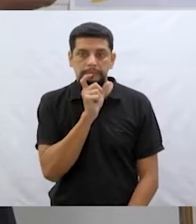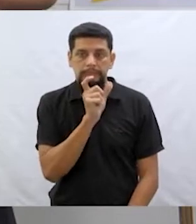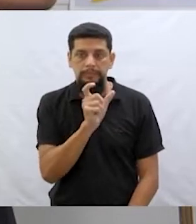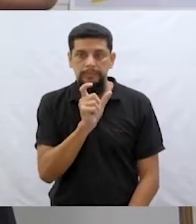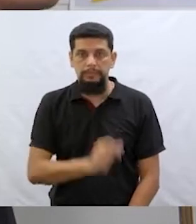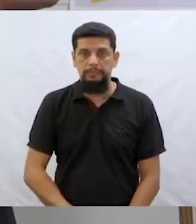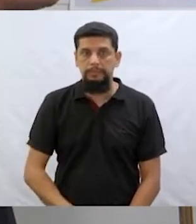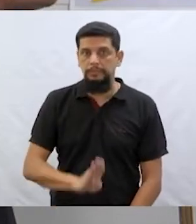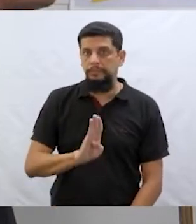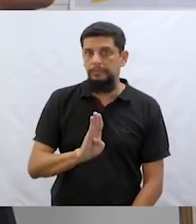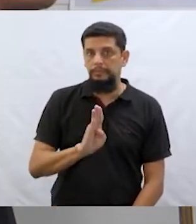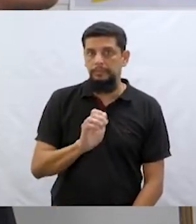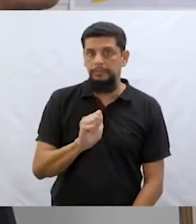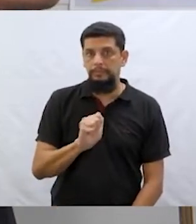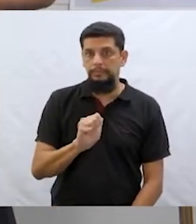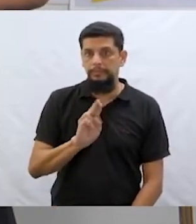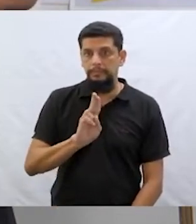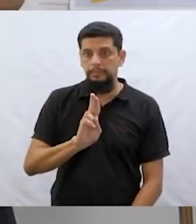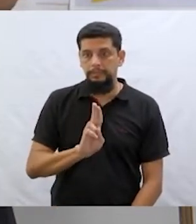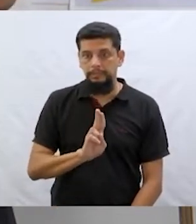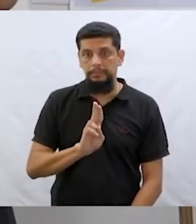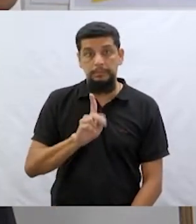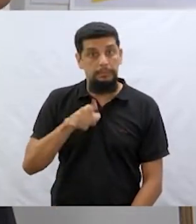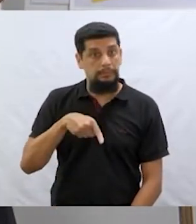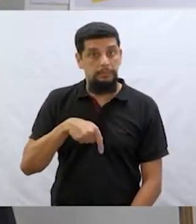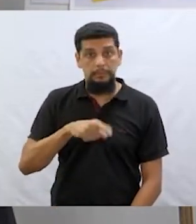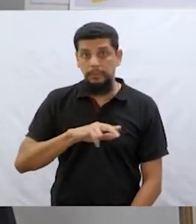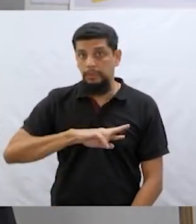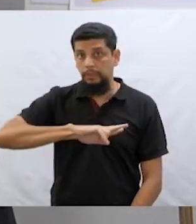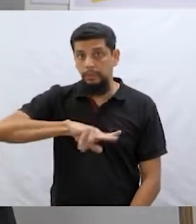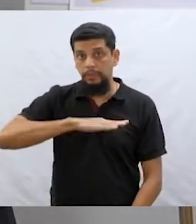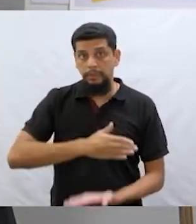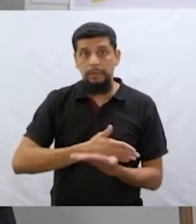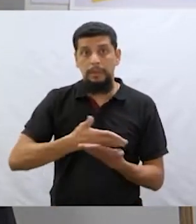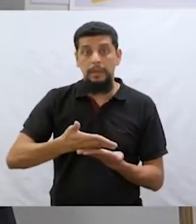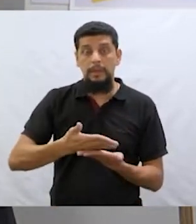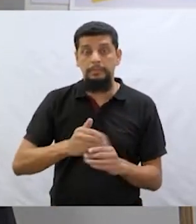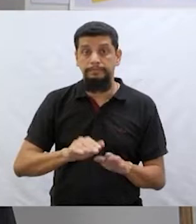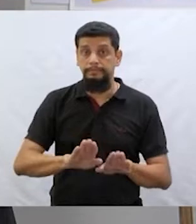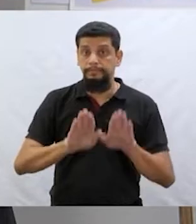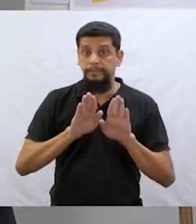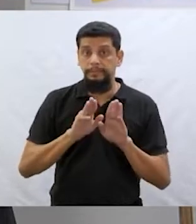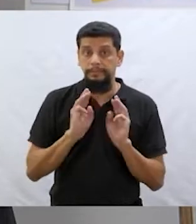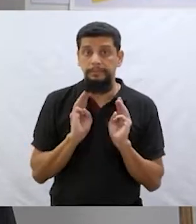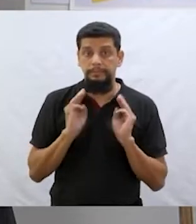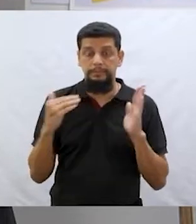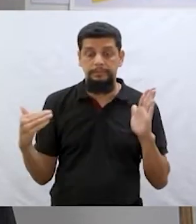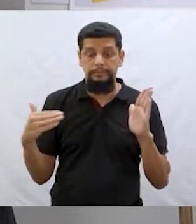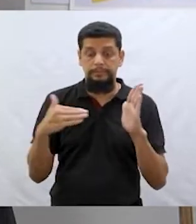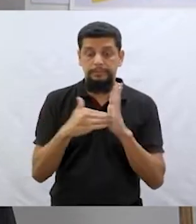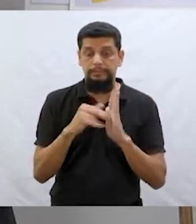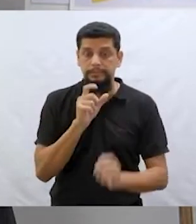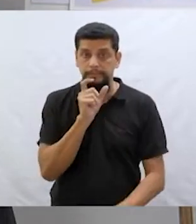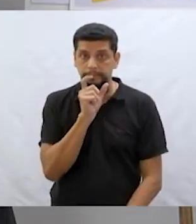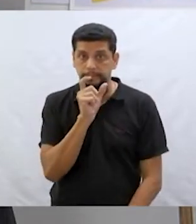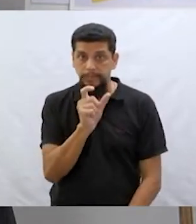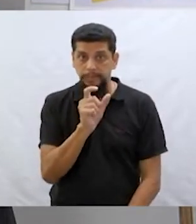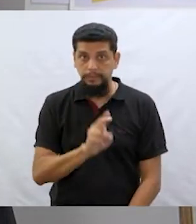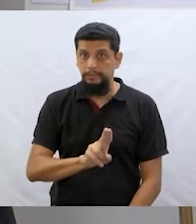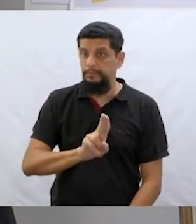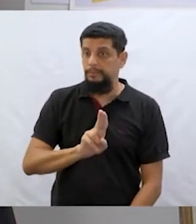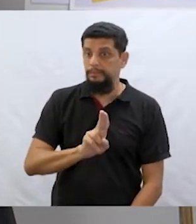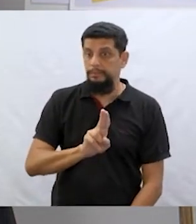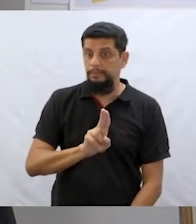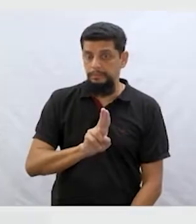na palavra baú. Não está no início, mas está no final da palavra. Olha